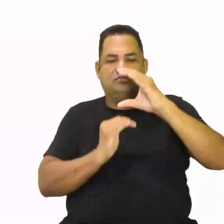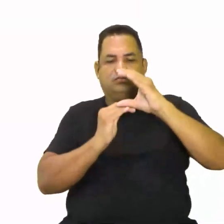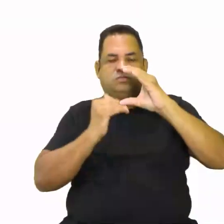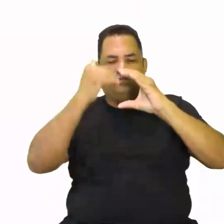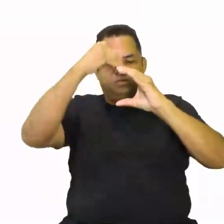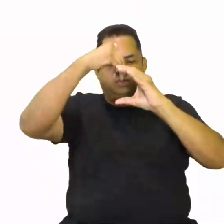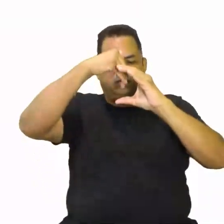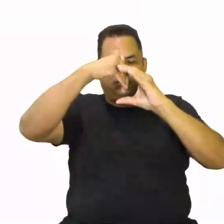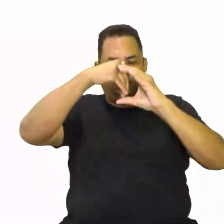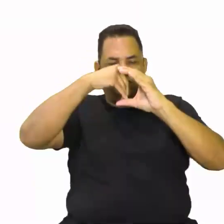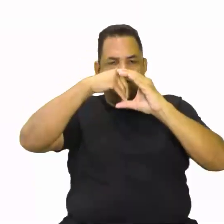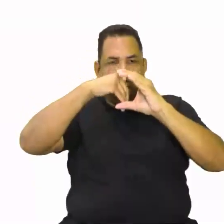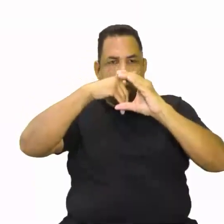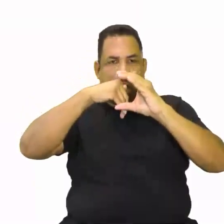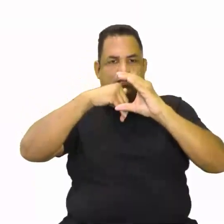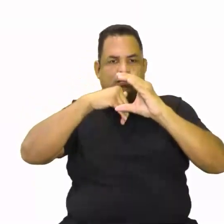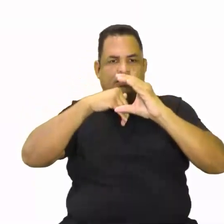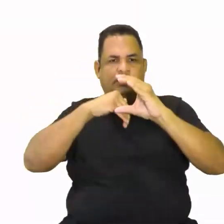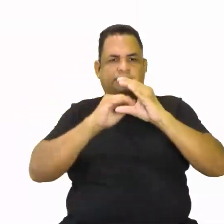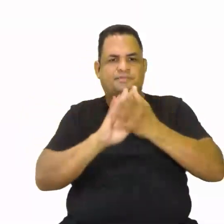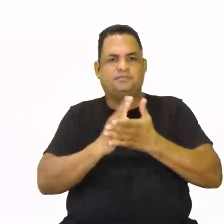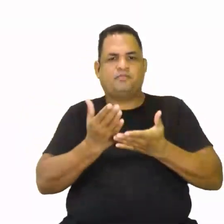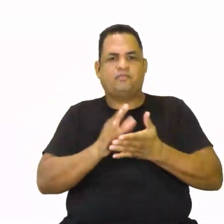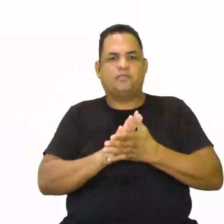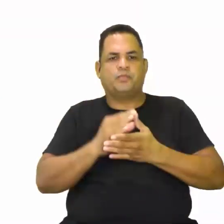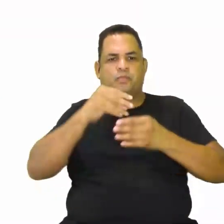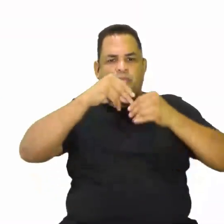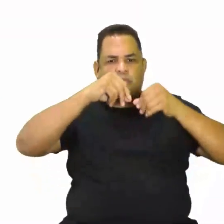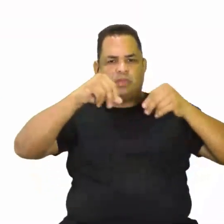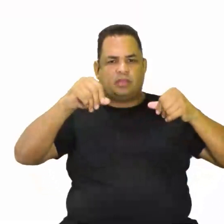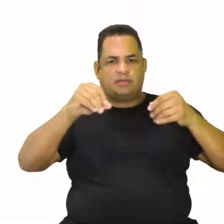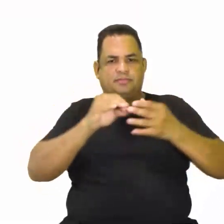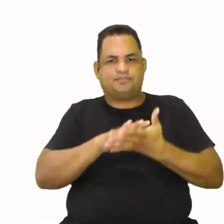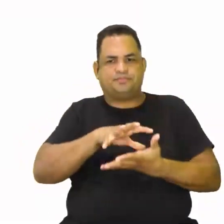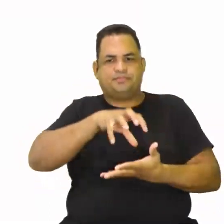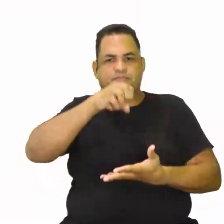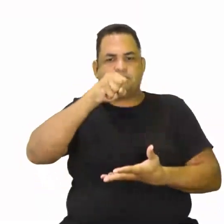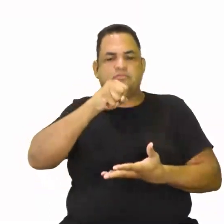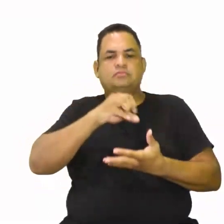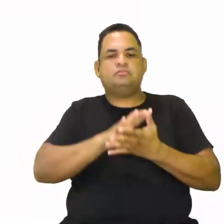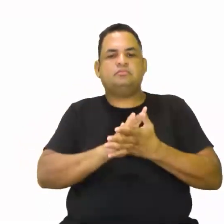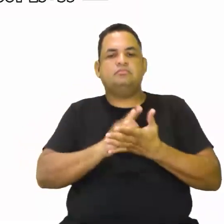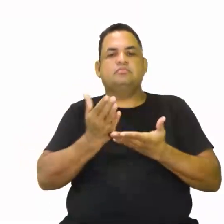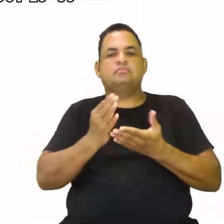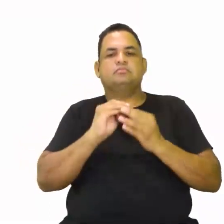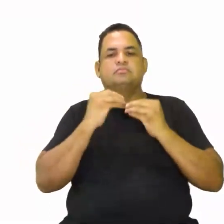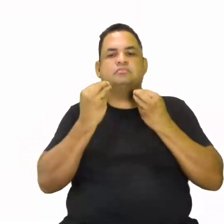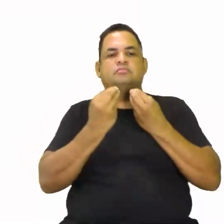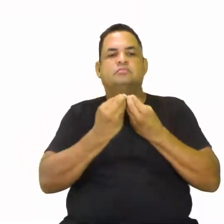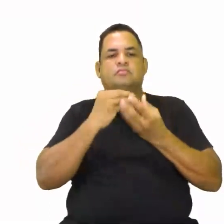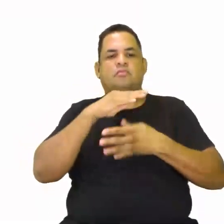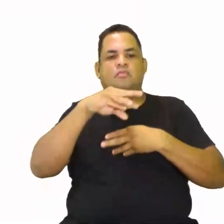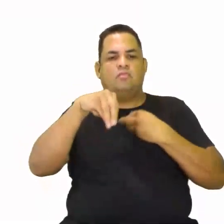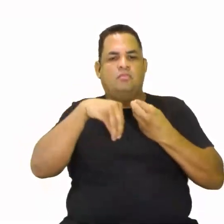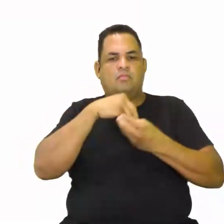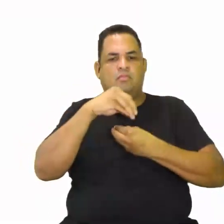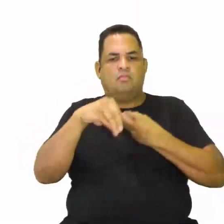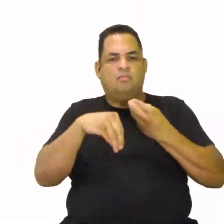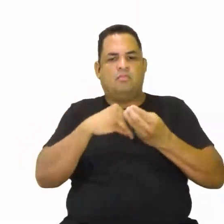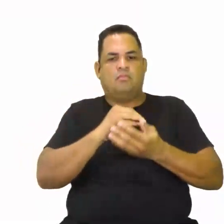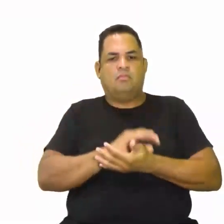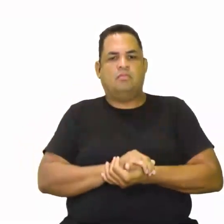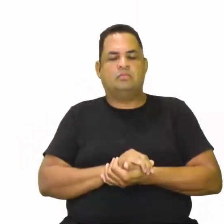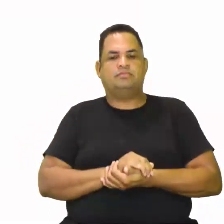pelo pó, extrai substâncias solúveis, restando as não